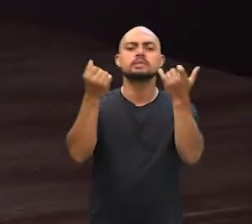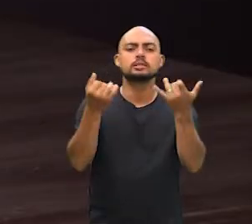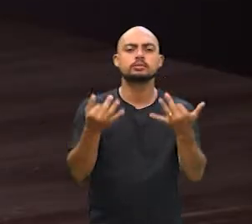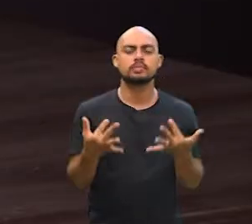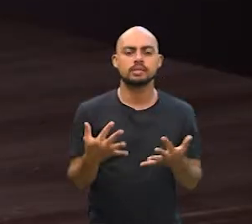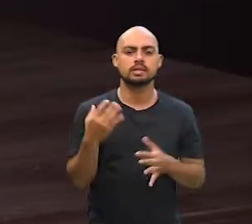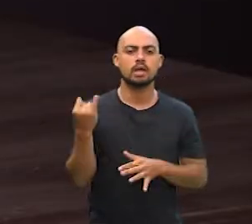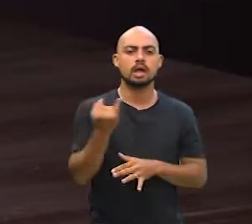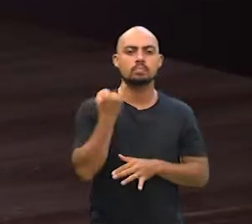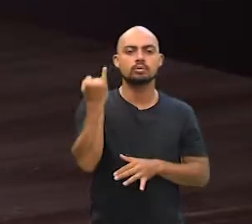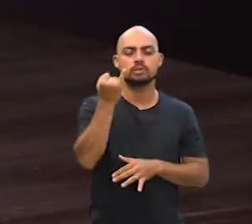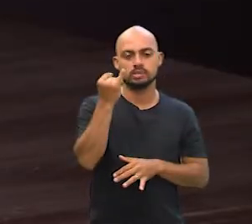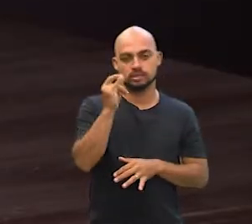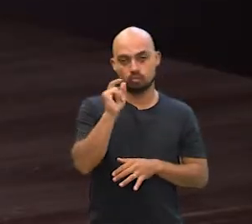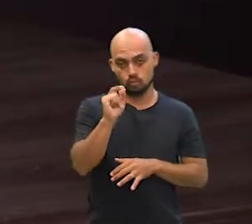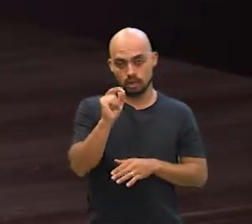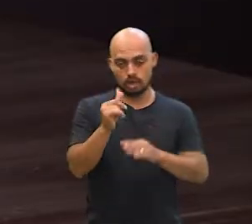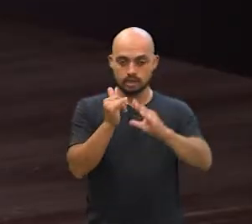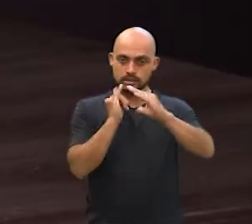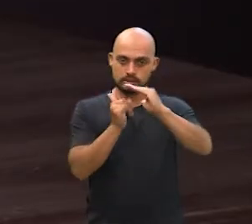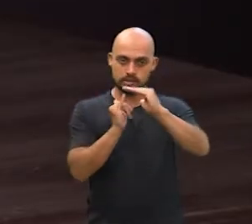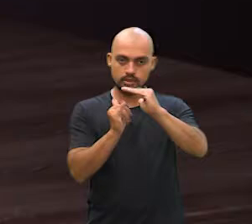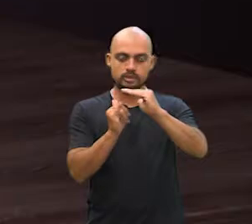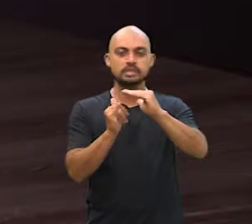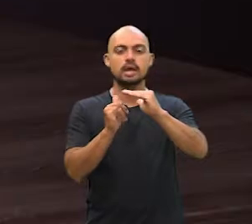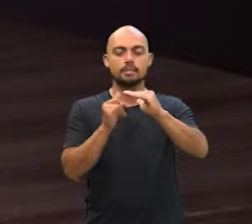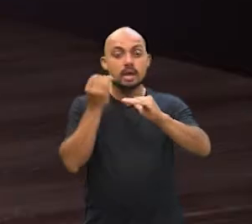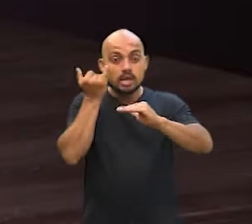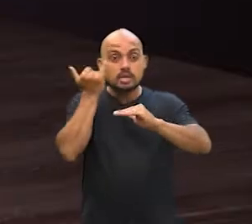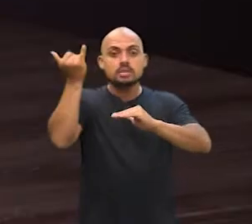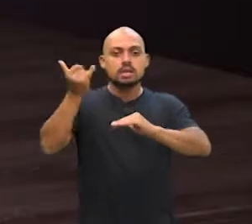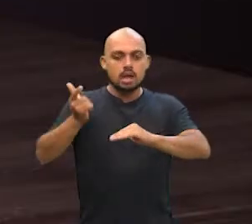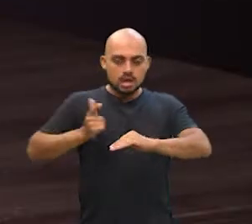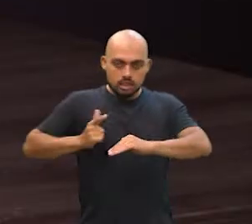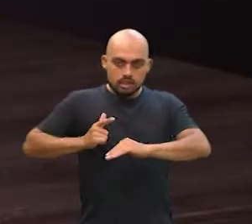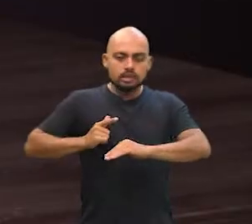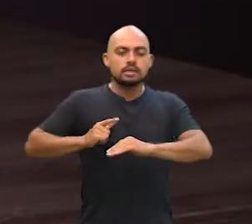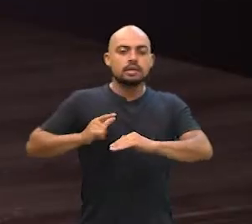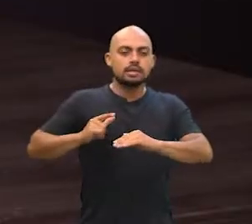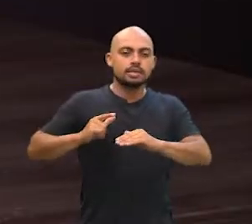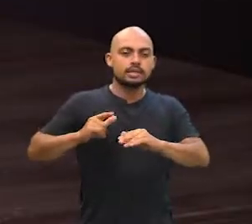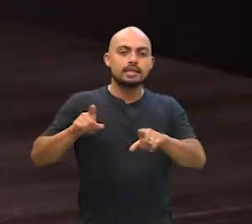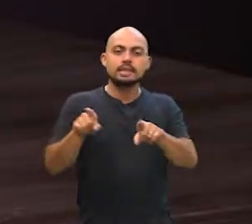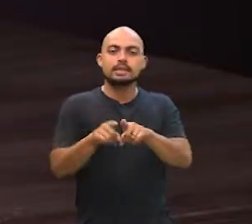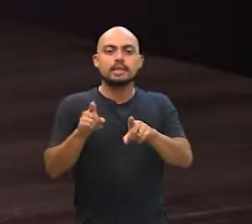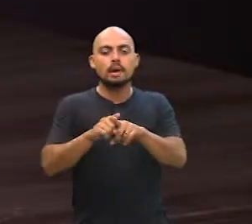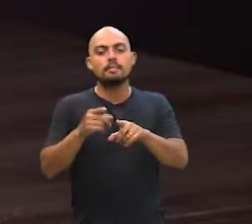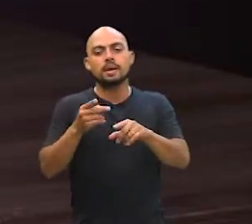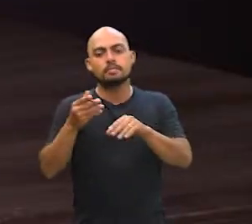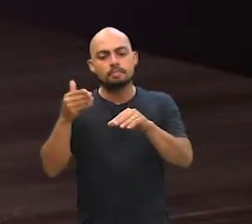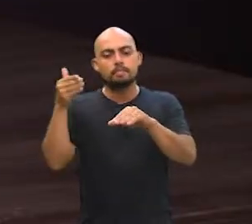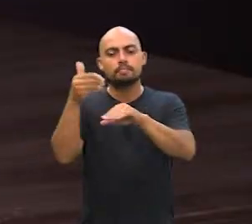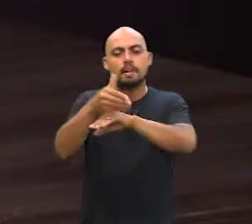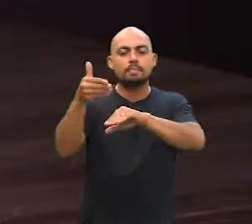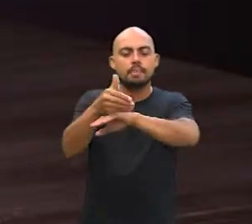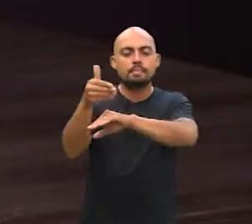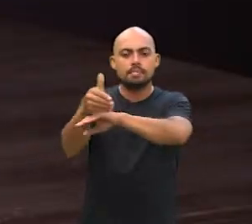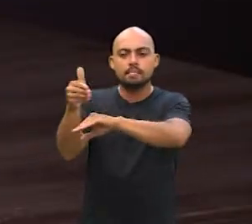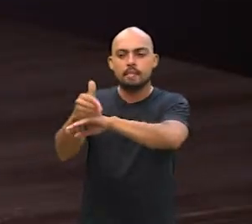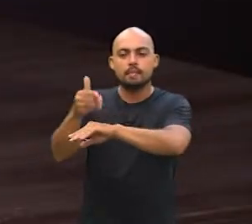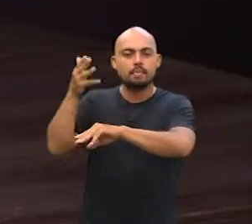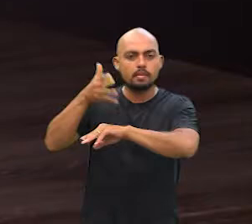da importância de uma startup ter essa ideia, né? Vocês terem essa ideia de participar